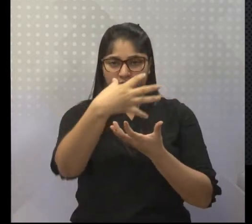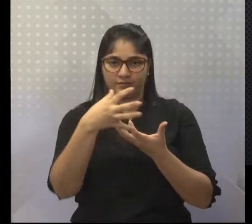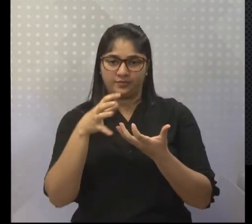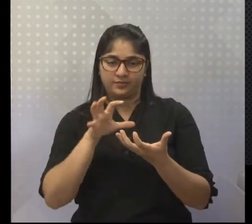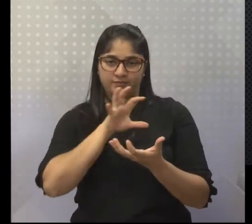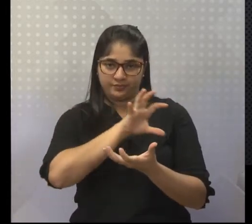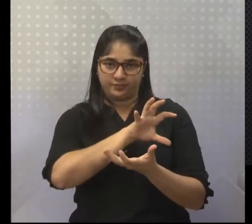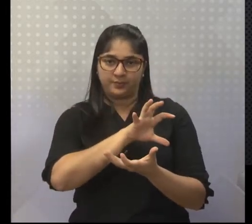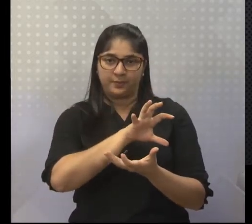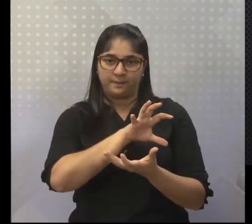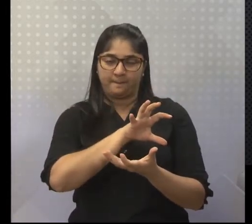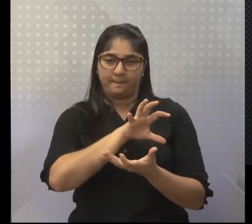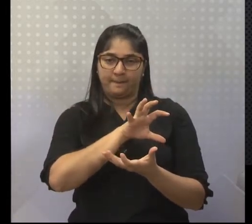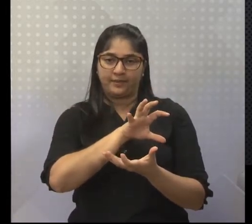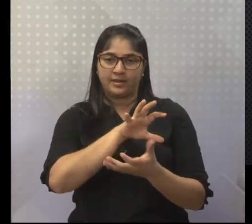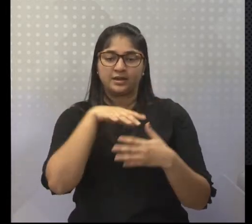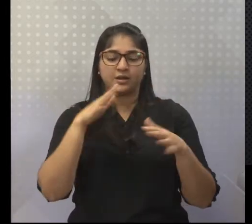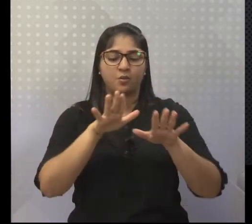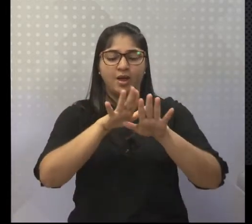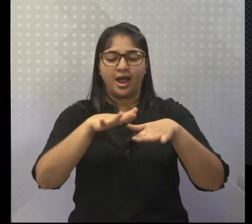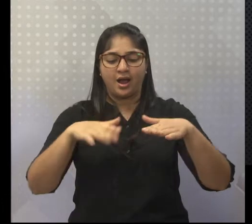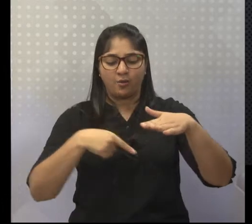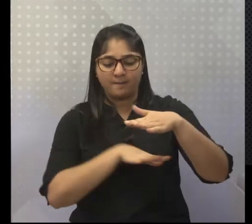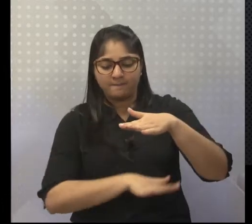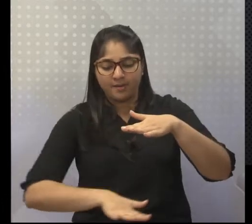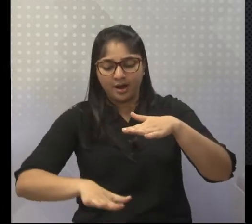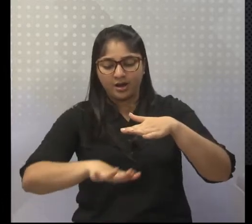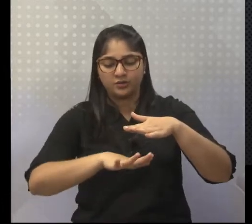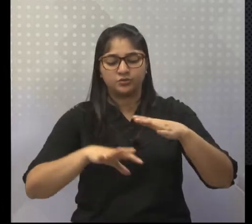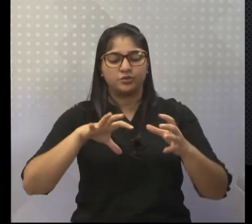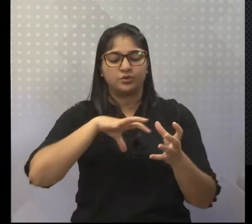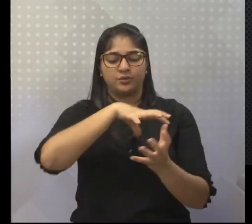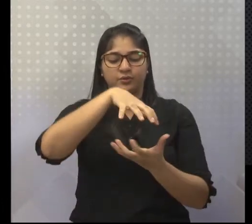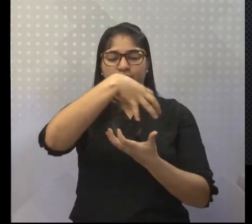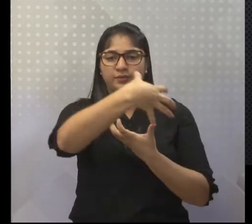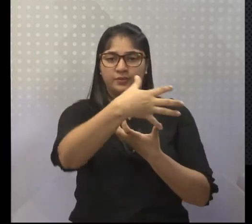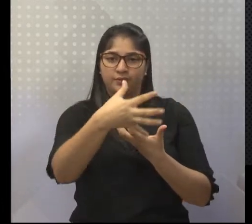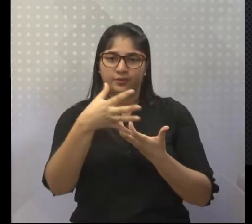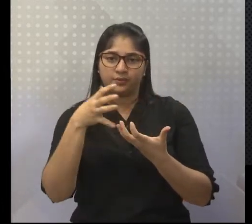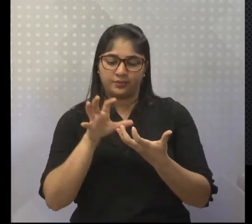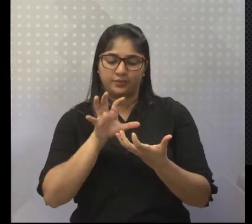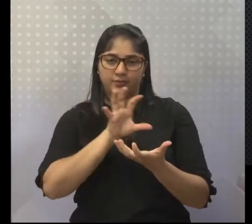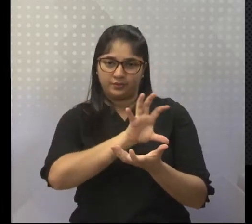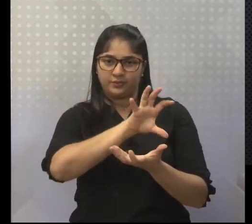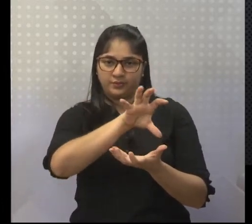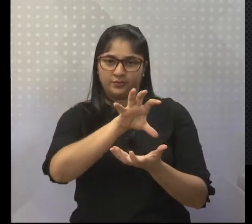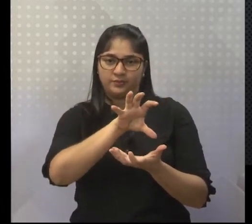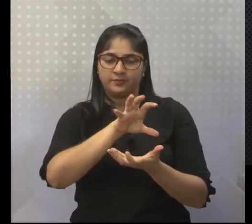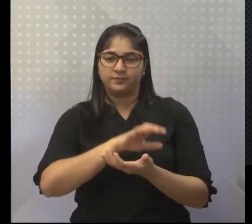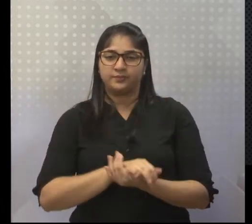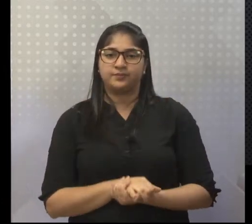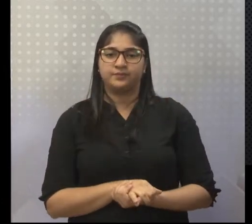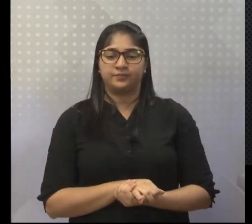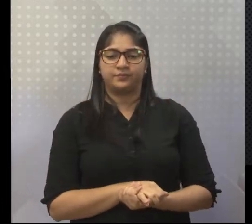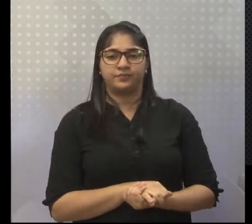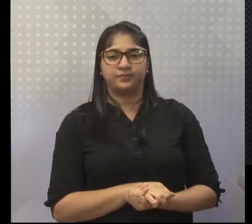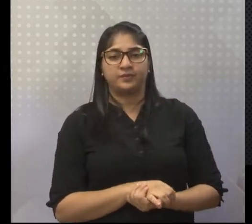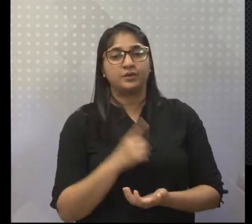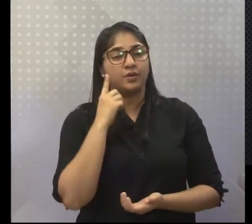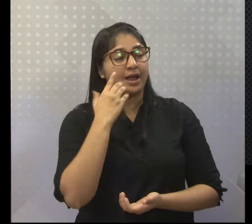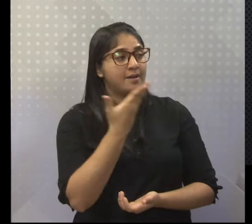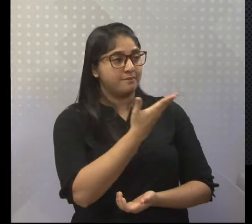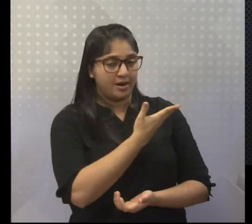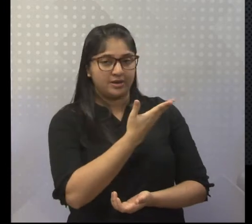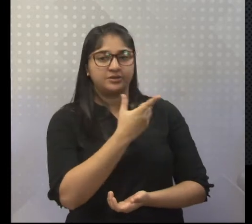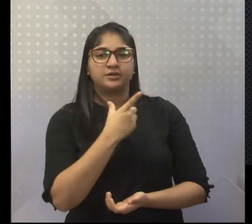na lógica aí coloca oceano que abaixo dos oceanos e crosta continental abaixo dos continentes além disso que não tá